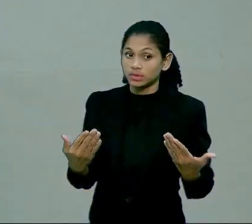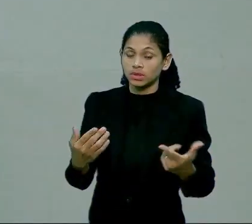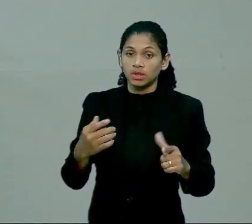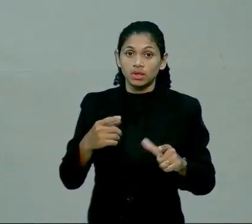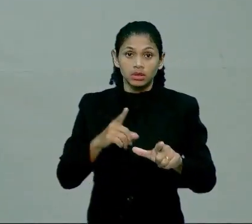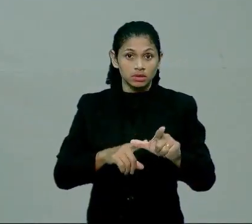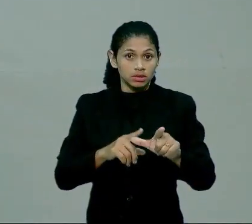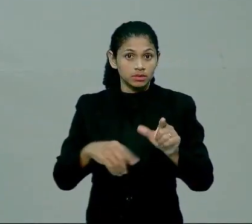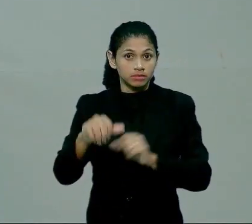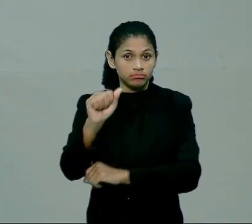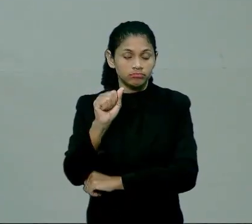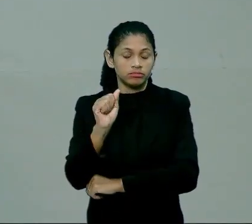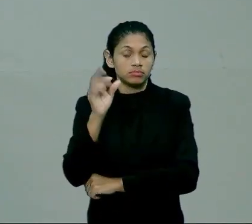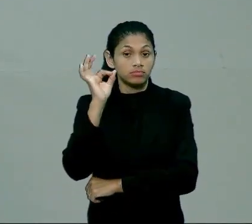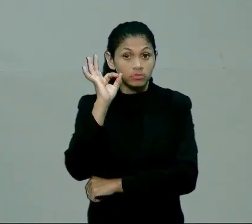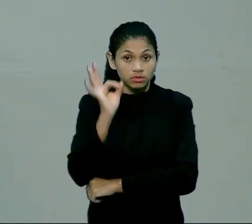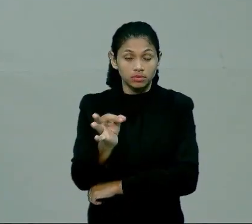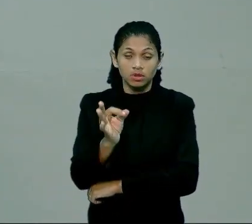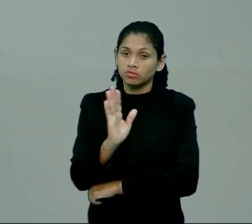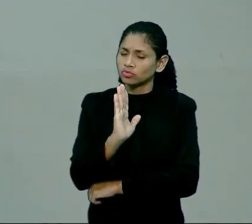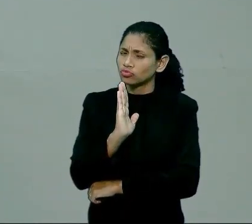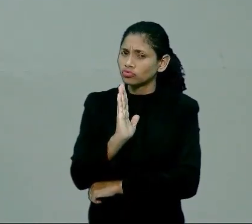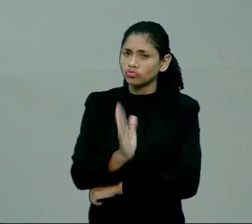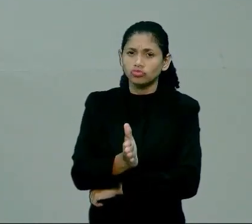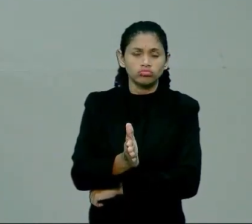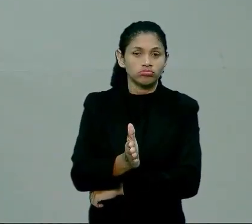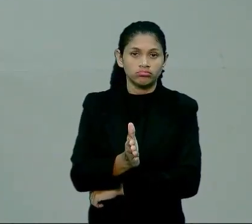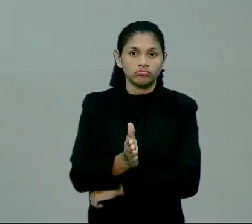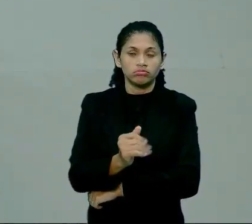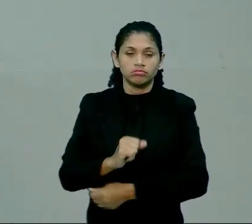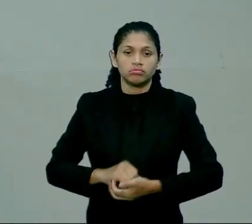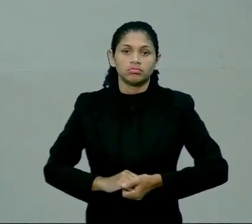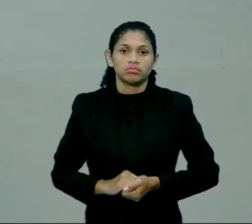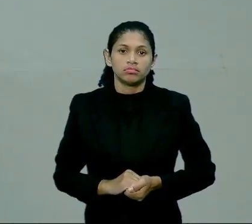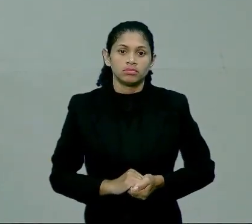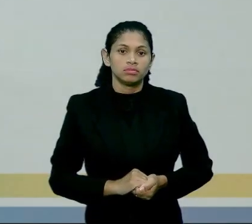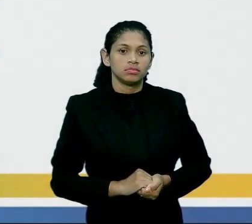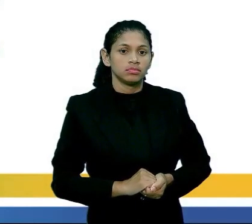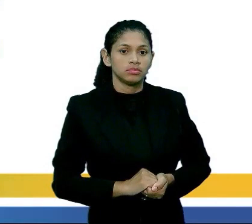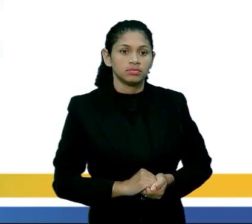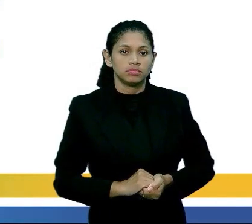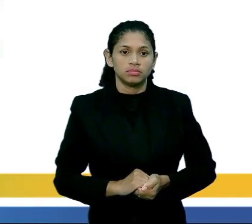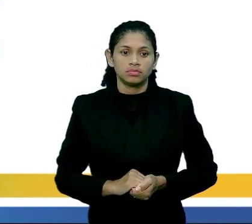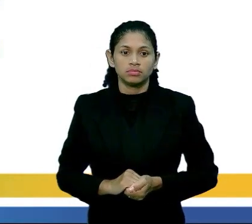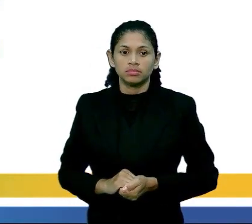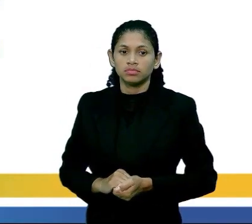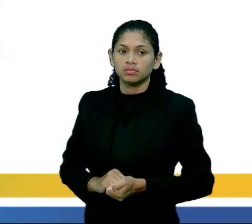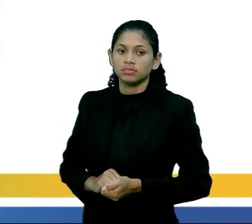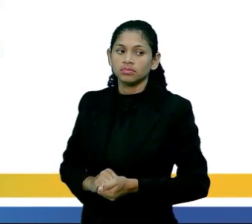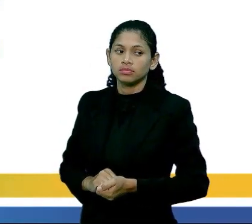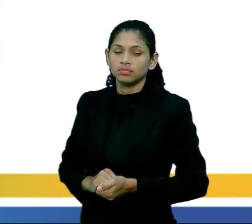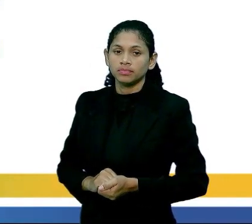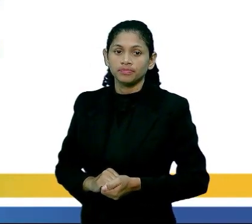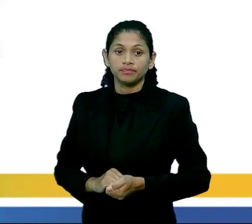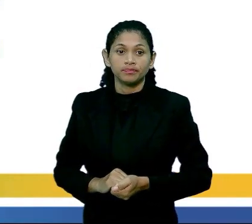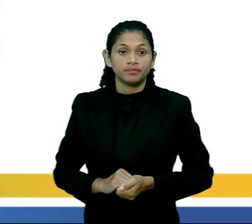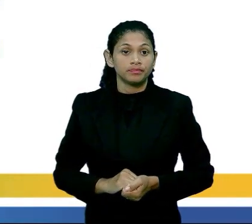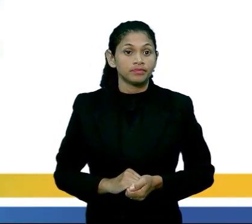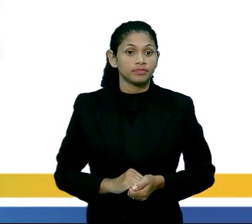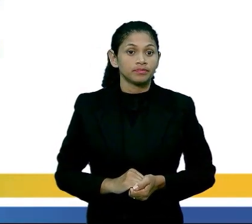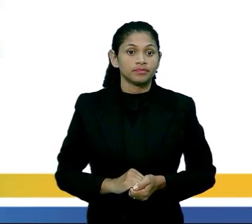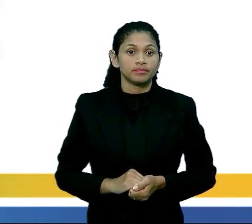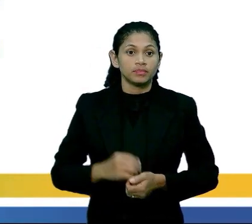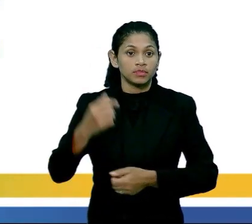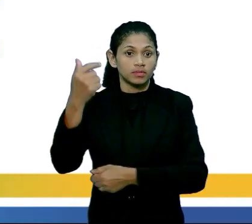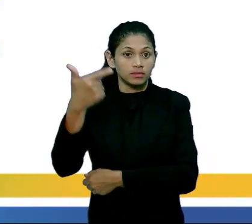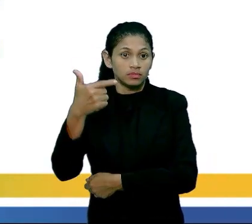alternativa A, apenas com compreensão e vivência de mundo. Tranquilo? Então, a gente avança aqui, a gente consegue responder mais uma, também de